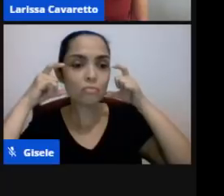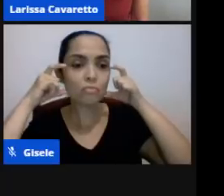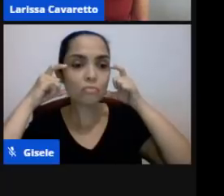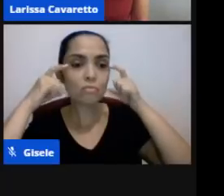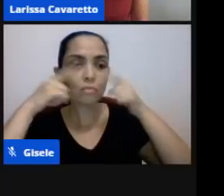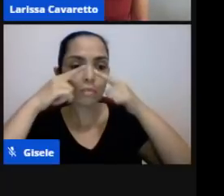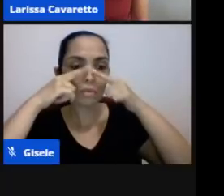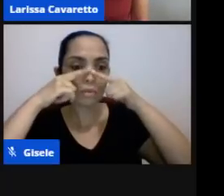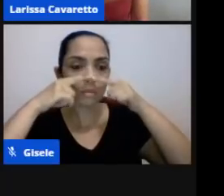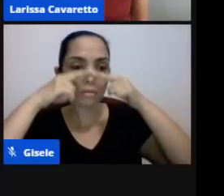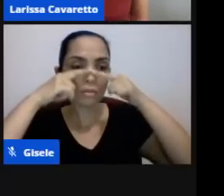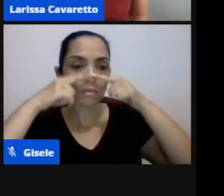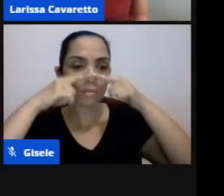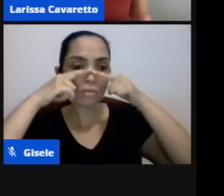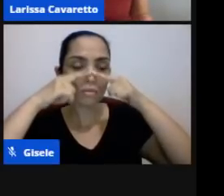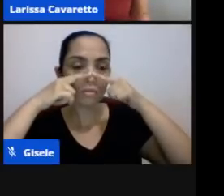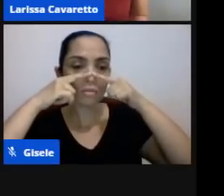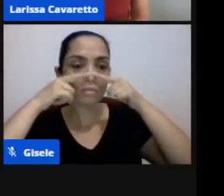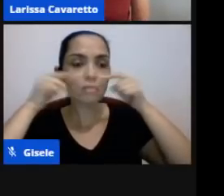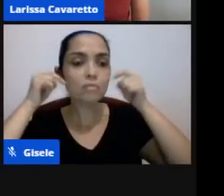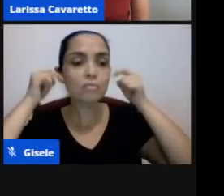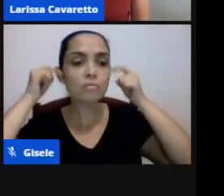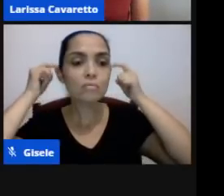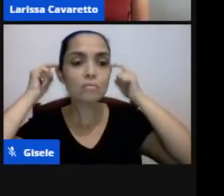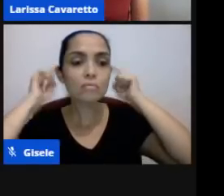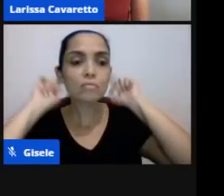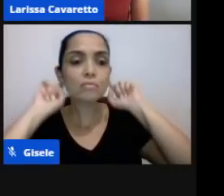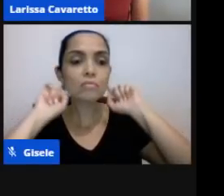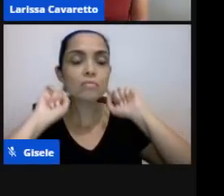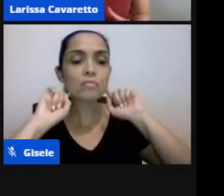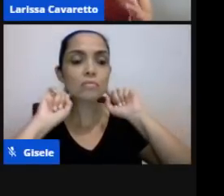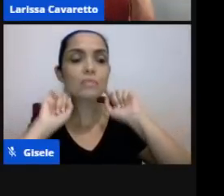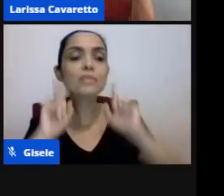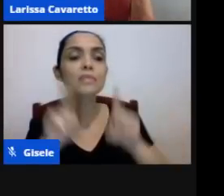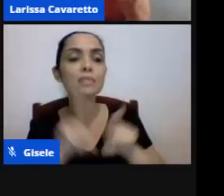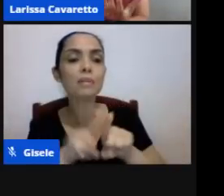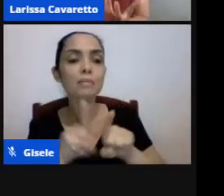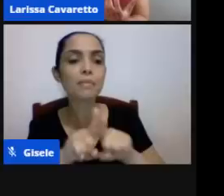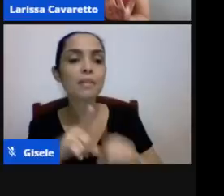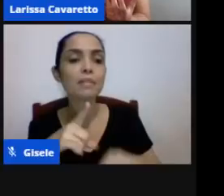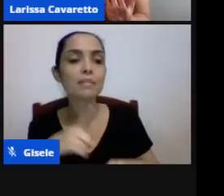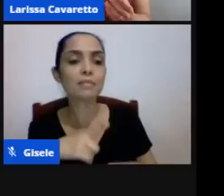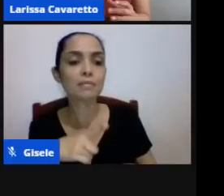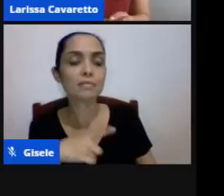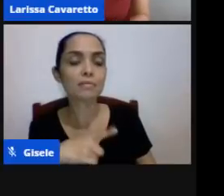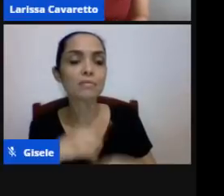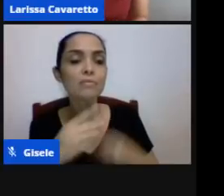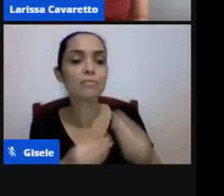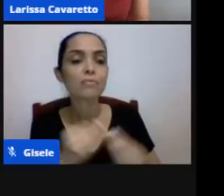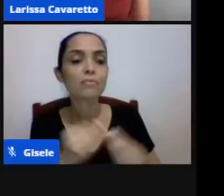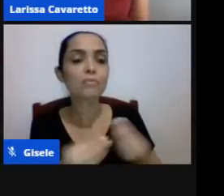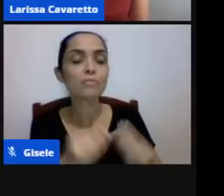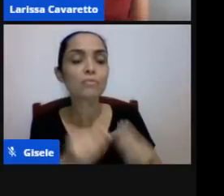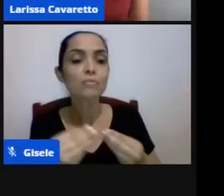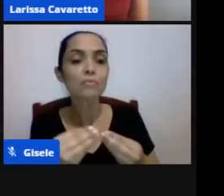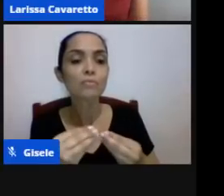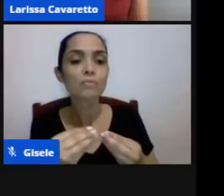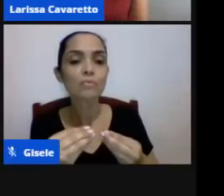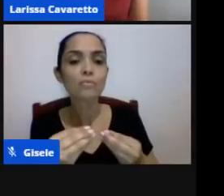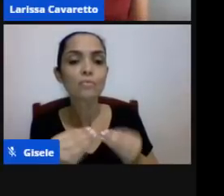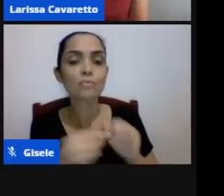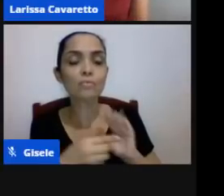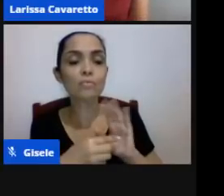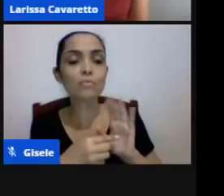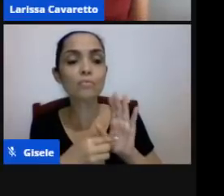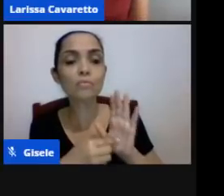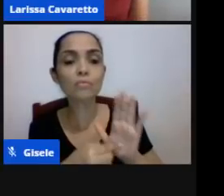nariz ou nas laterais, a transmissão vai acontecer também, porque não vai acontecer essa filtração. Aqui nessa imagem a gente consegue